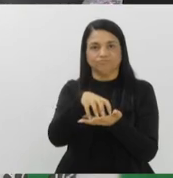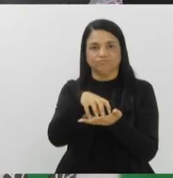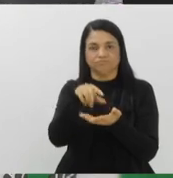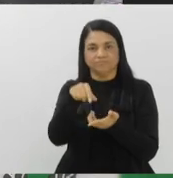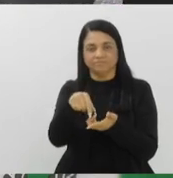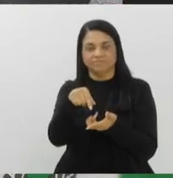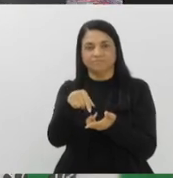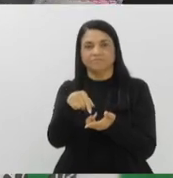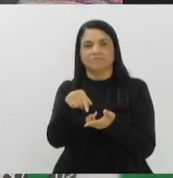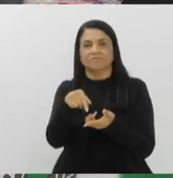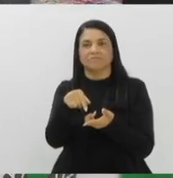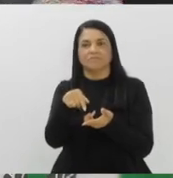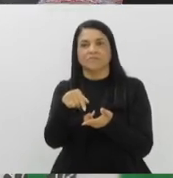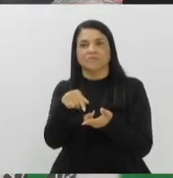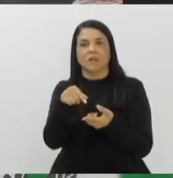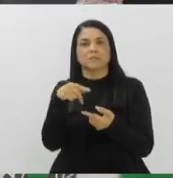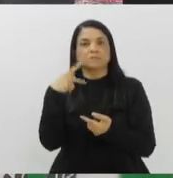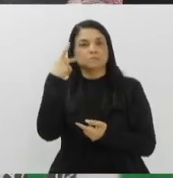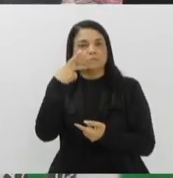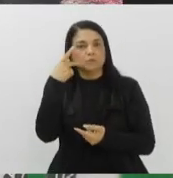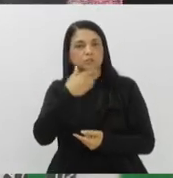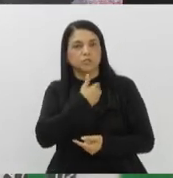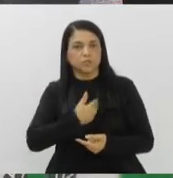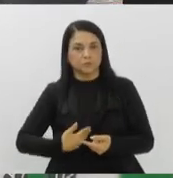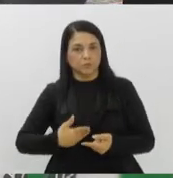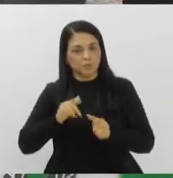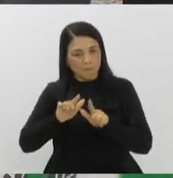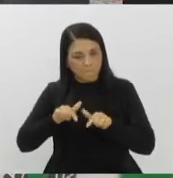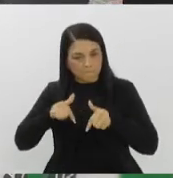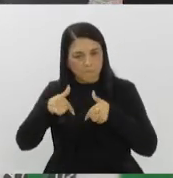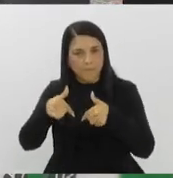tenha políticas públicas eficazes